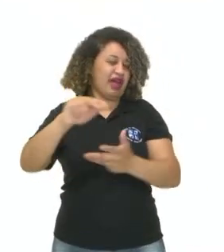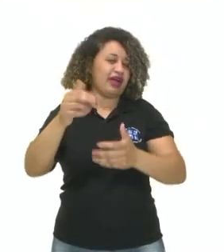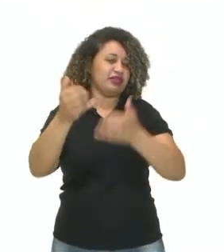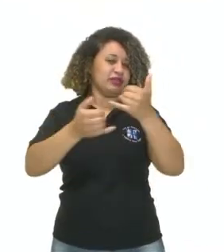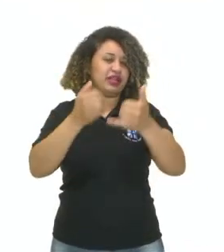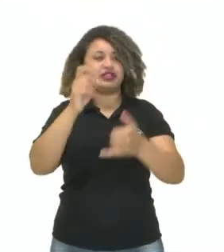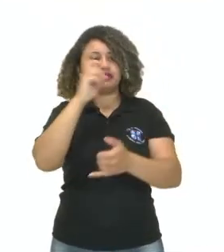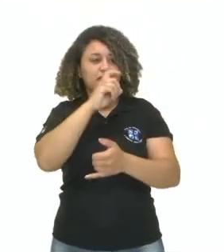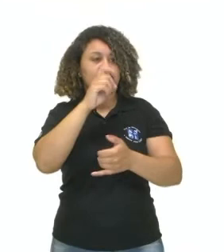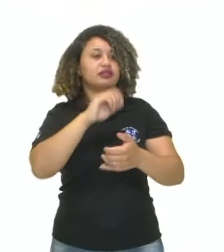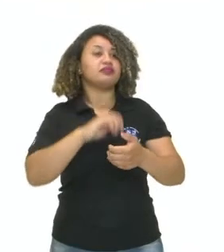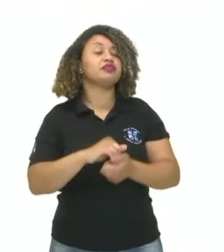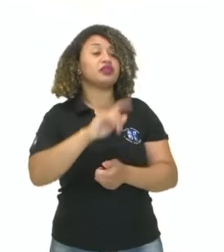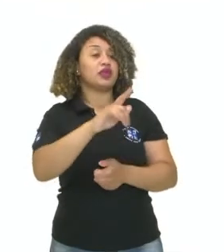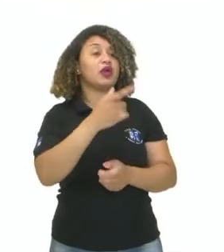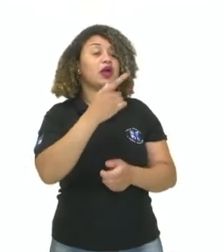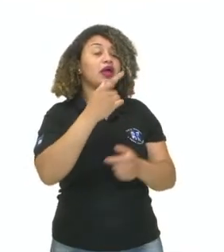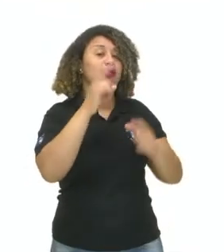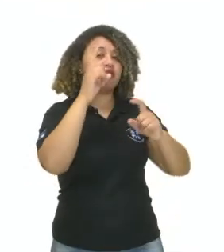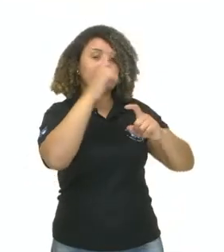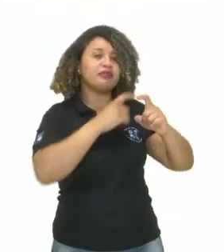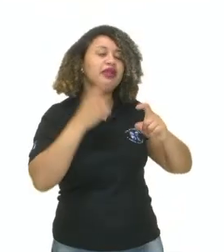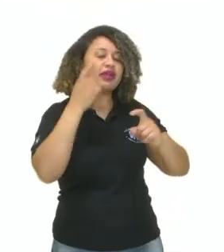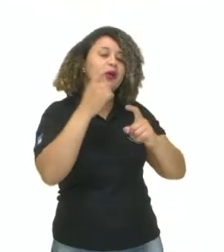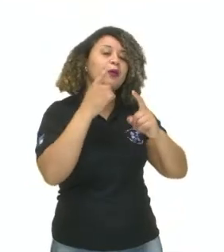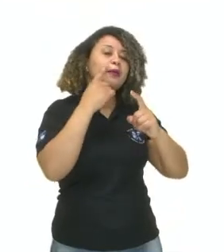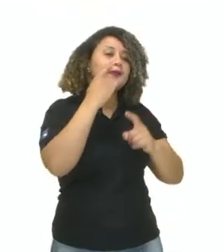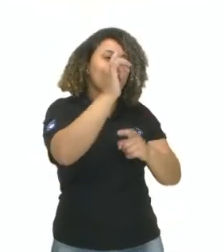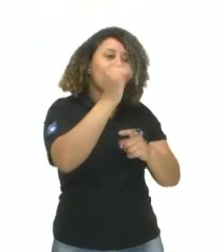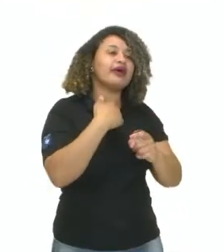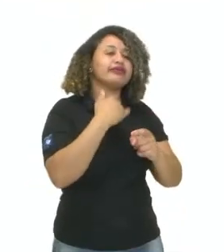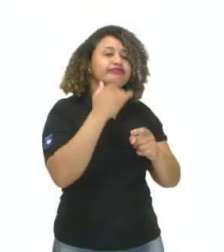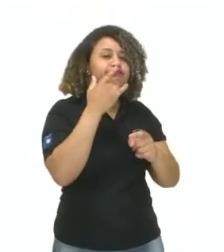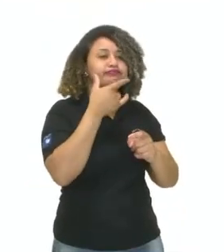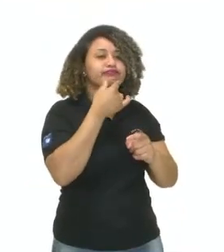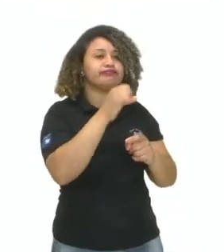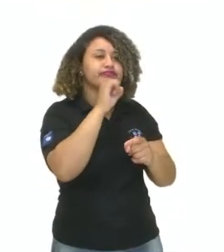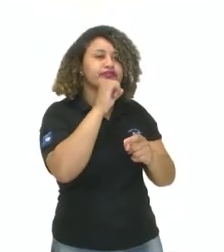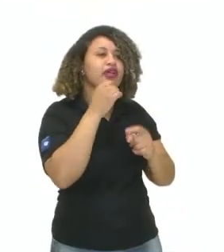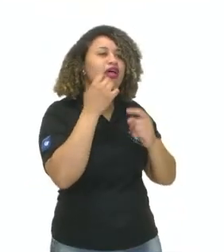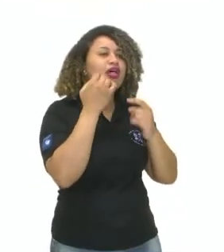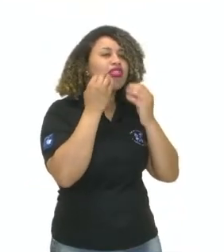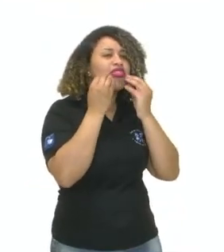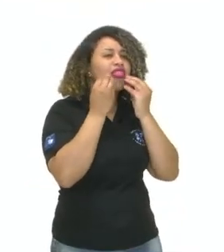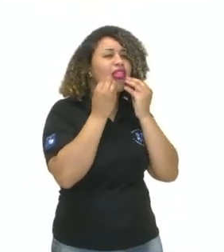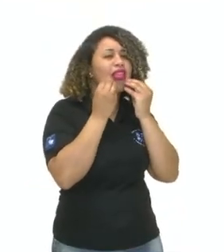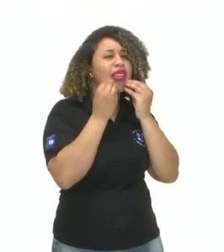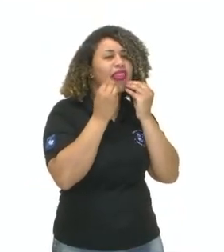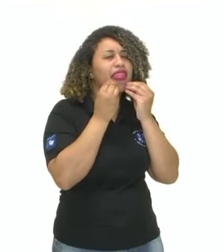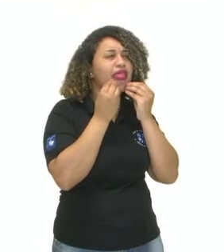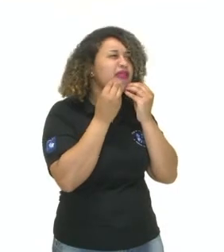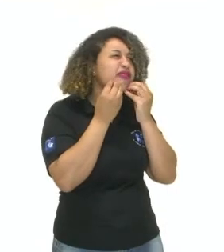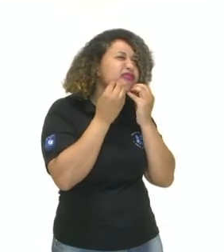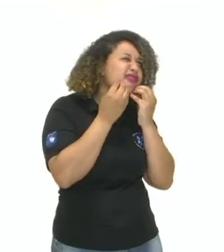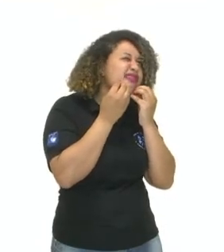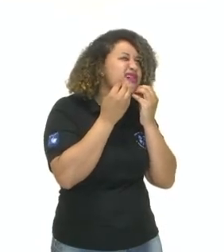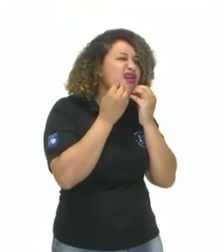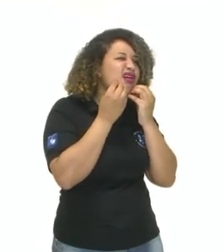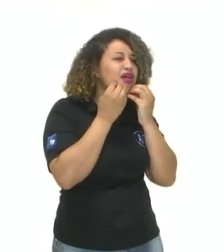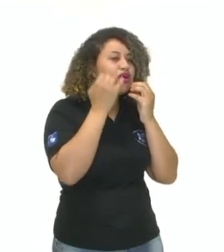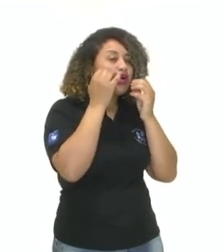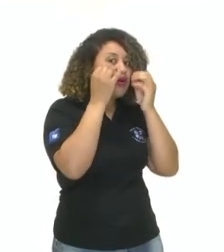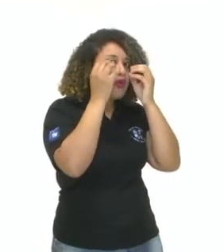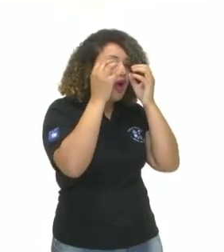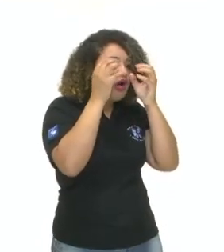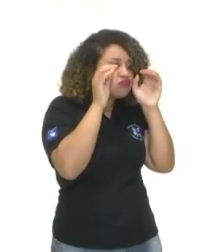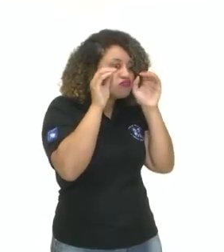está com a barba realmente por fazer, vemos ali. Ele está um pouco até babando, salivando, e os seus olhos estão